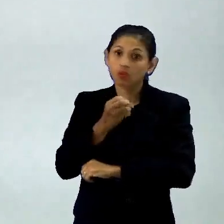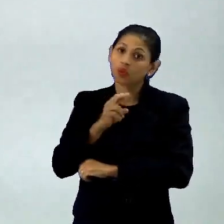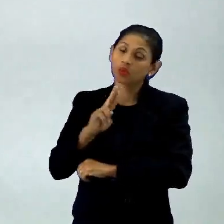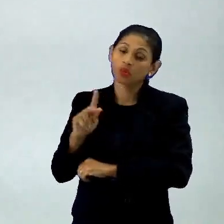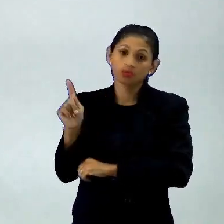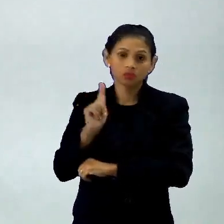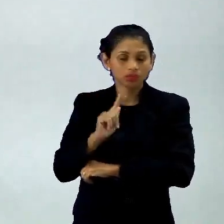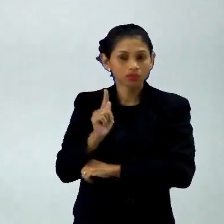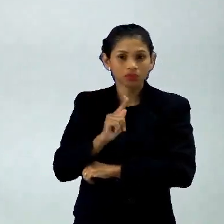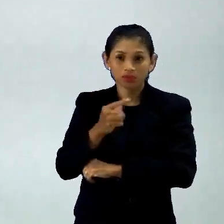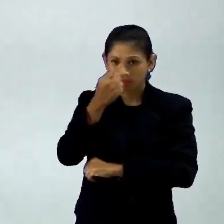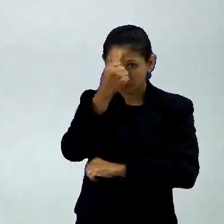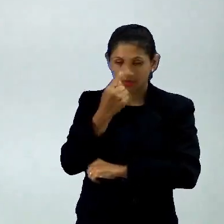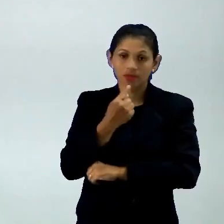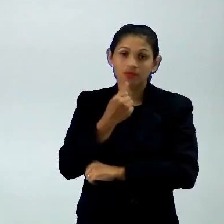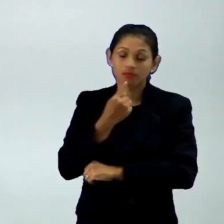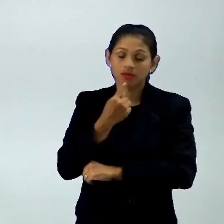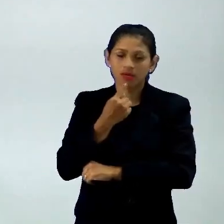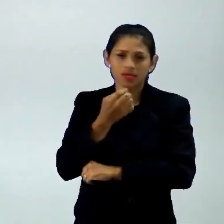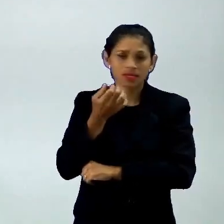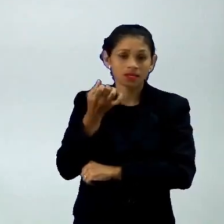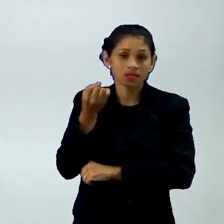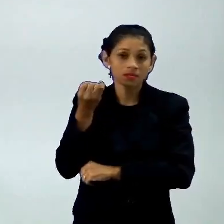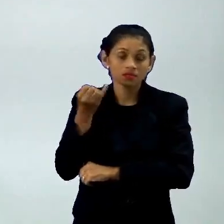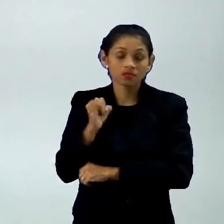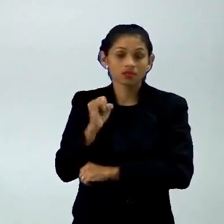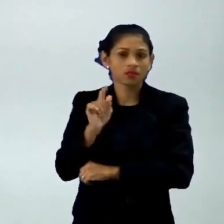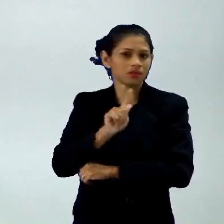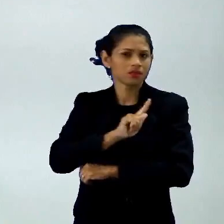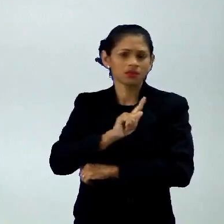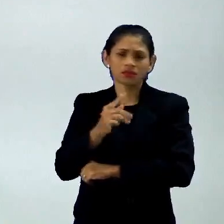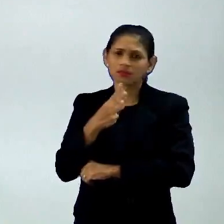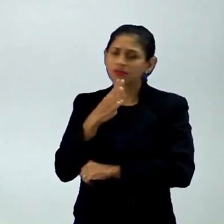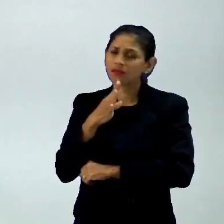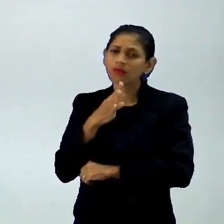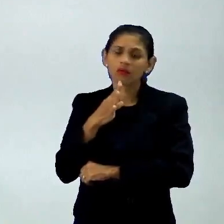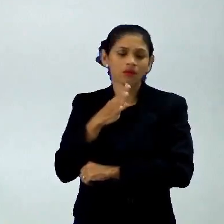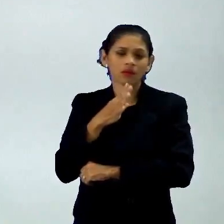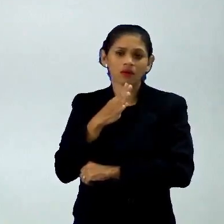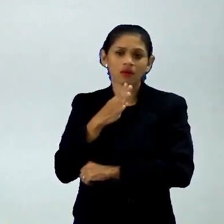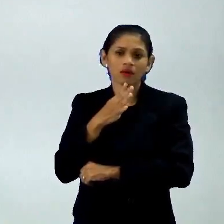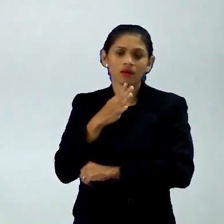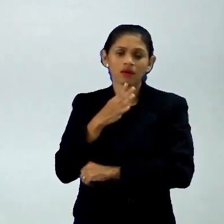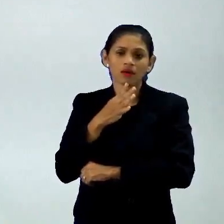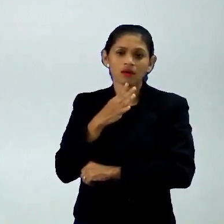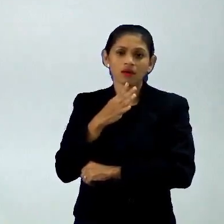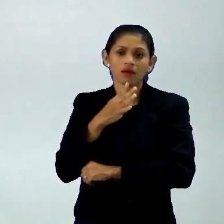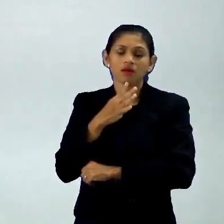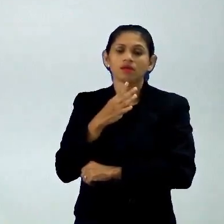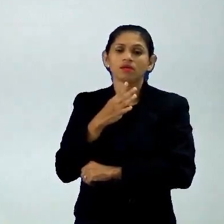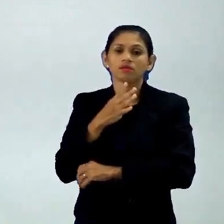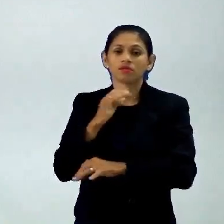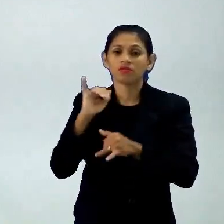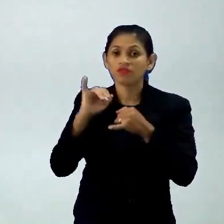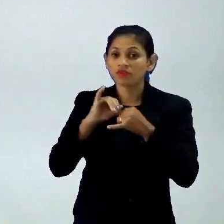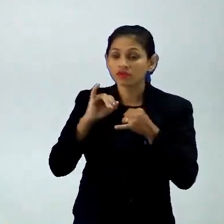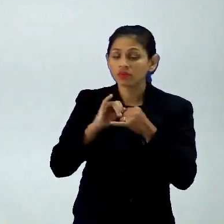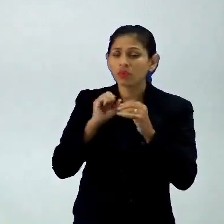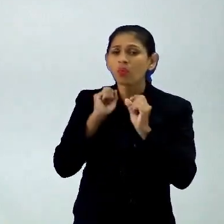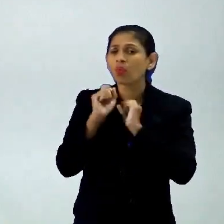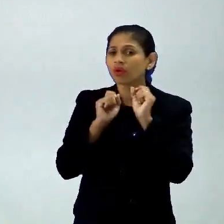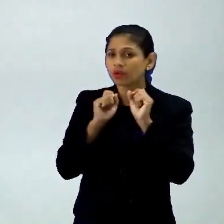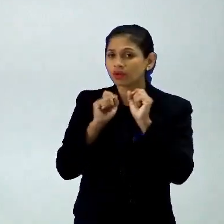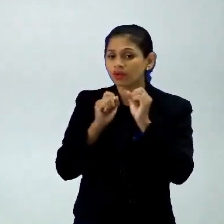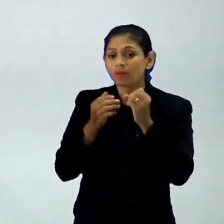ela não seja reconhecida, já é até um processo de formação de uma nova base para o teu corpo, porque é algo que